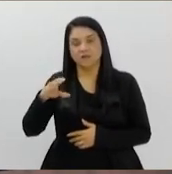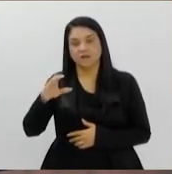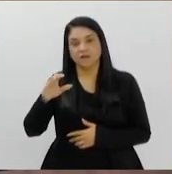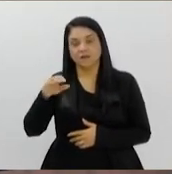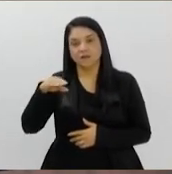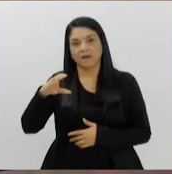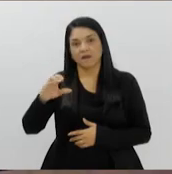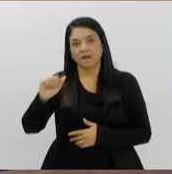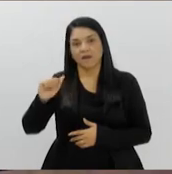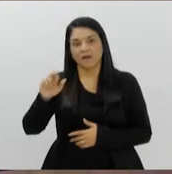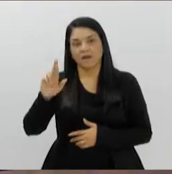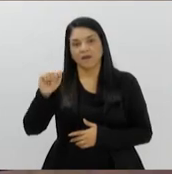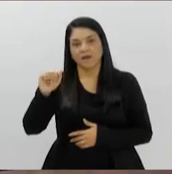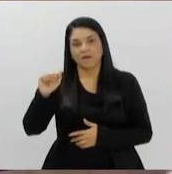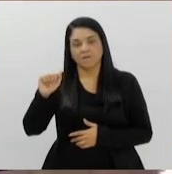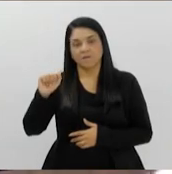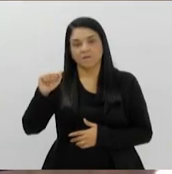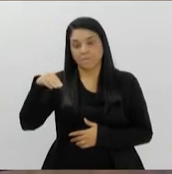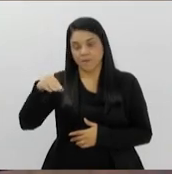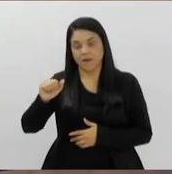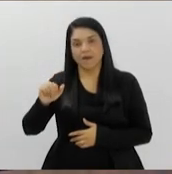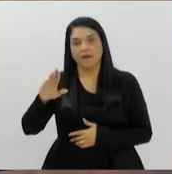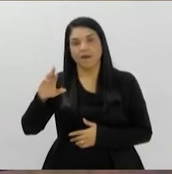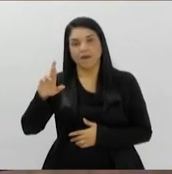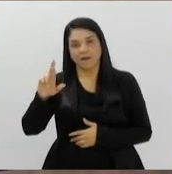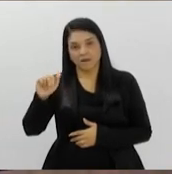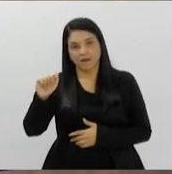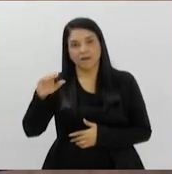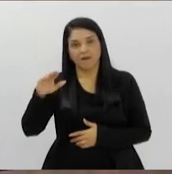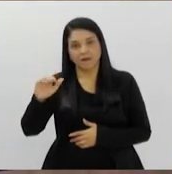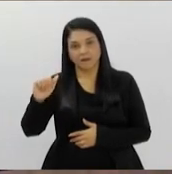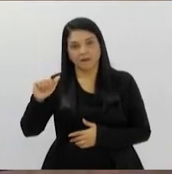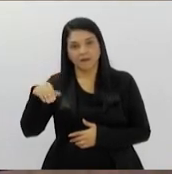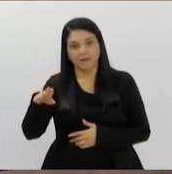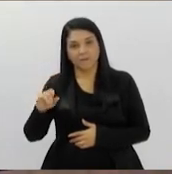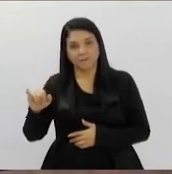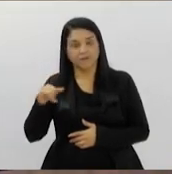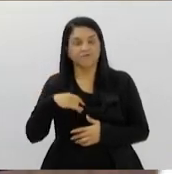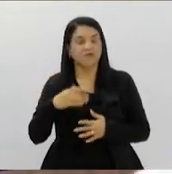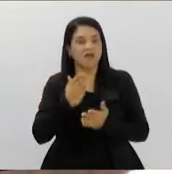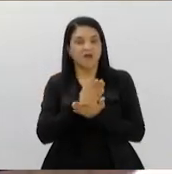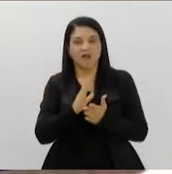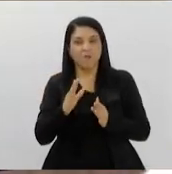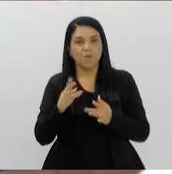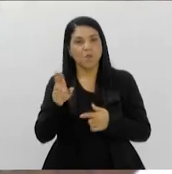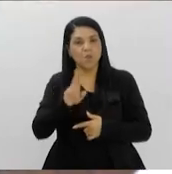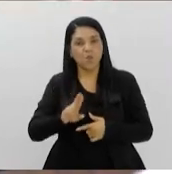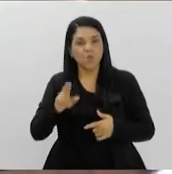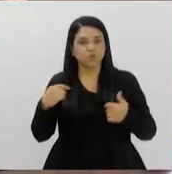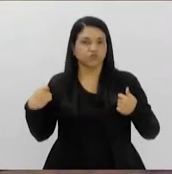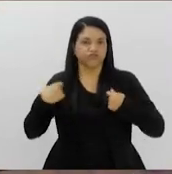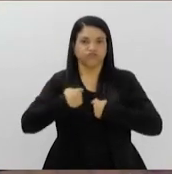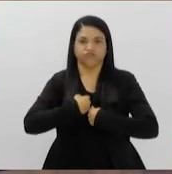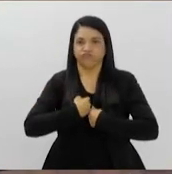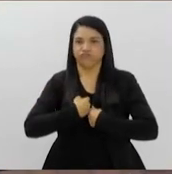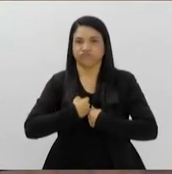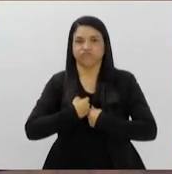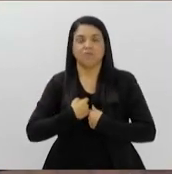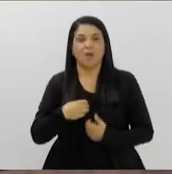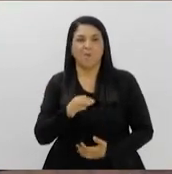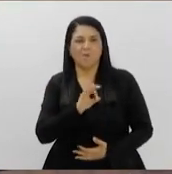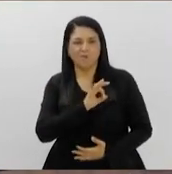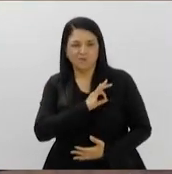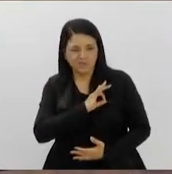essa denúncia à casa, o governador, né, através do decreto, acabou com o uso do colete do polícia com o DETRO. Imaginem se todo órgão